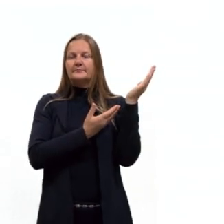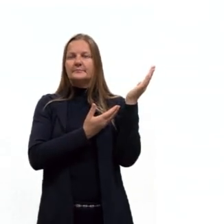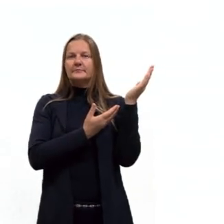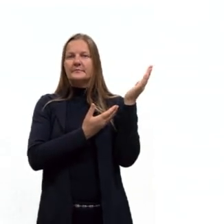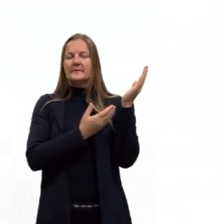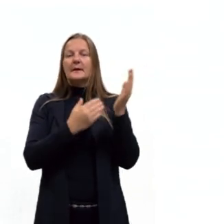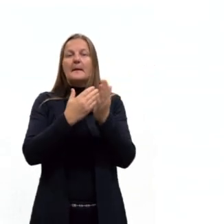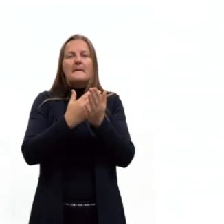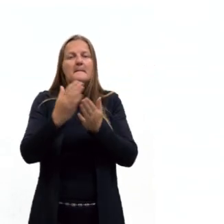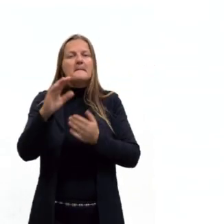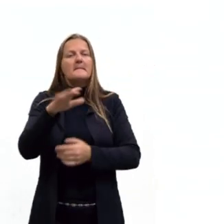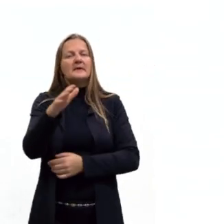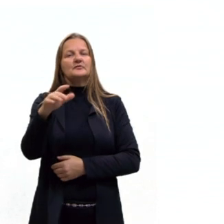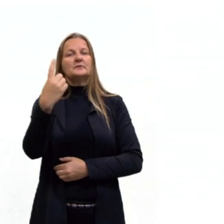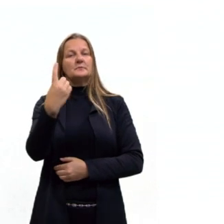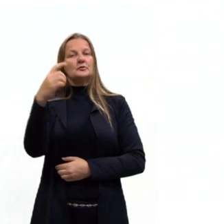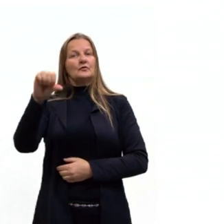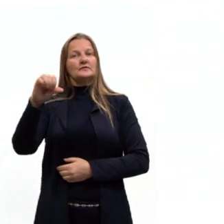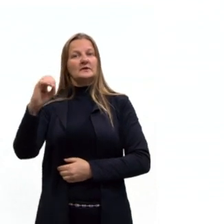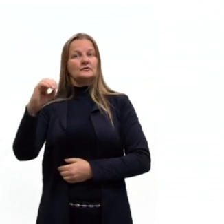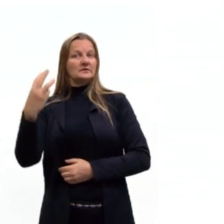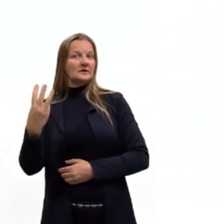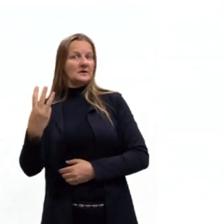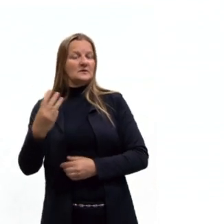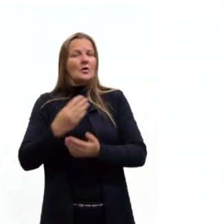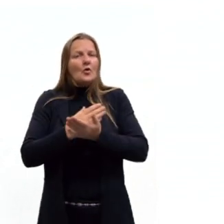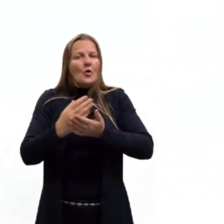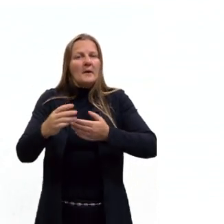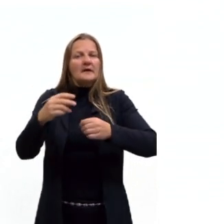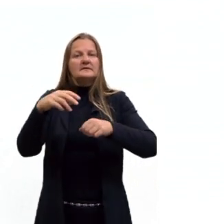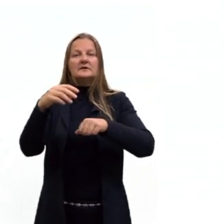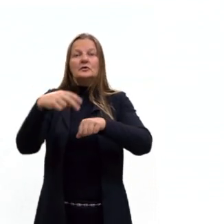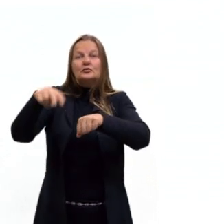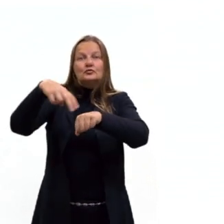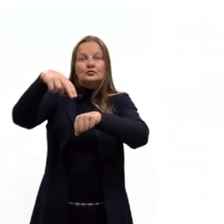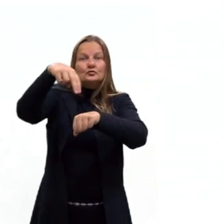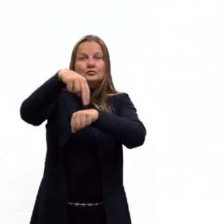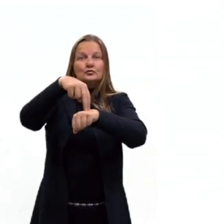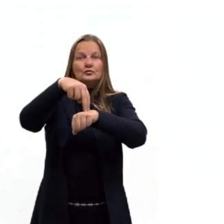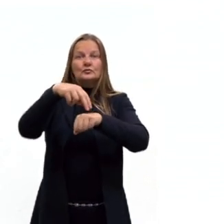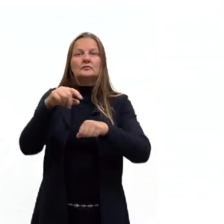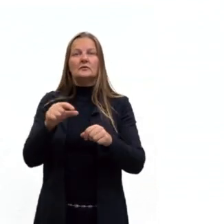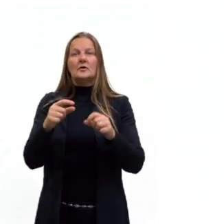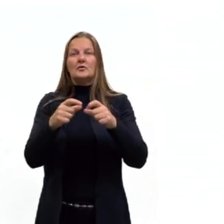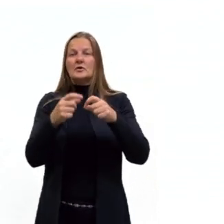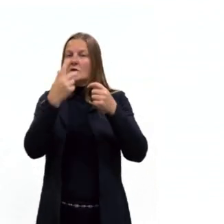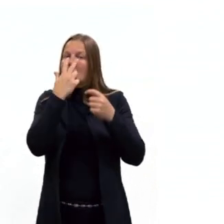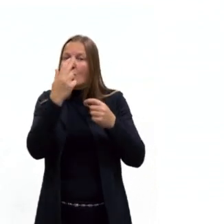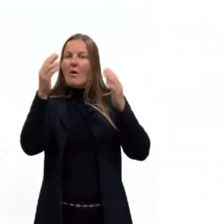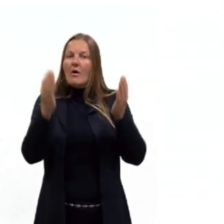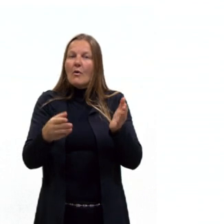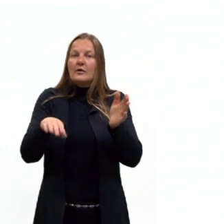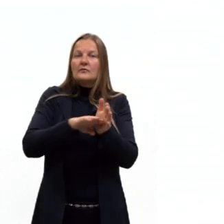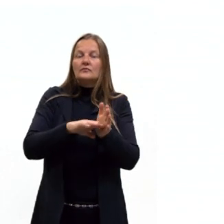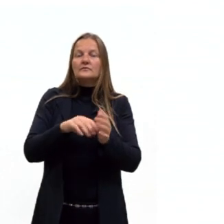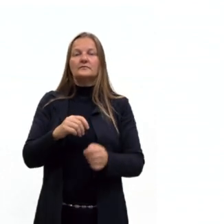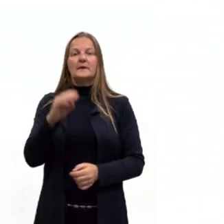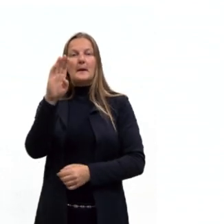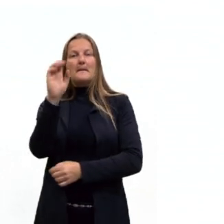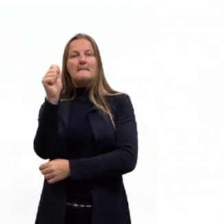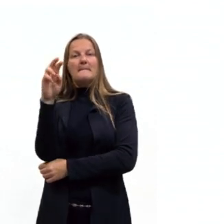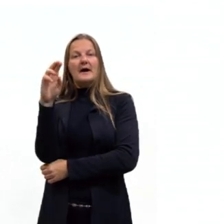então a partir de 1903 nós temos a formação do território nacional do tamanho que ele é a partir de um cara chamado